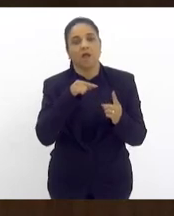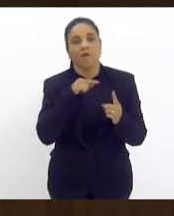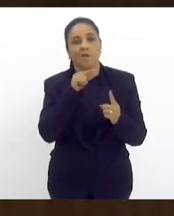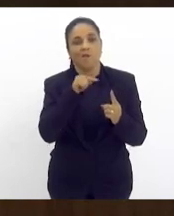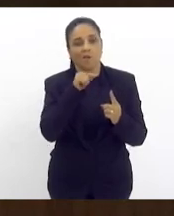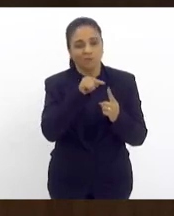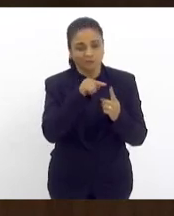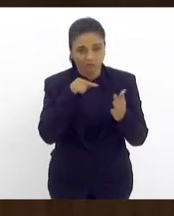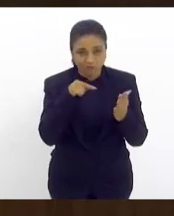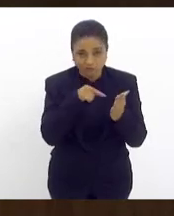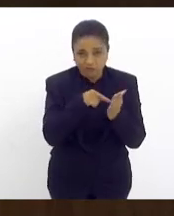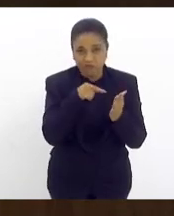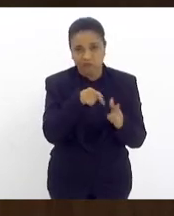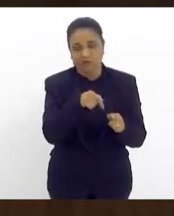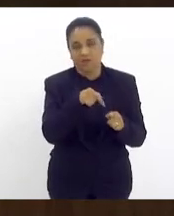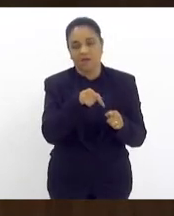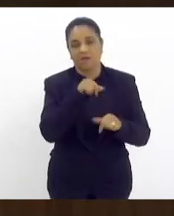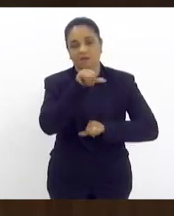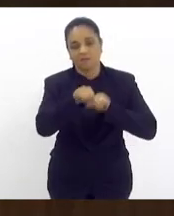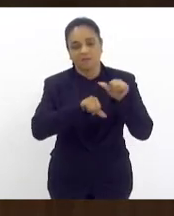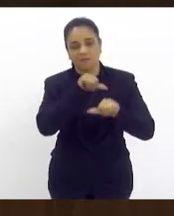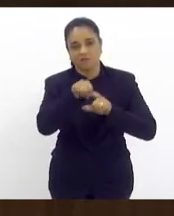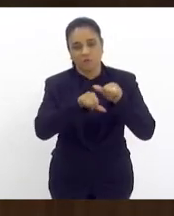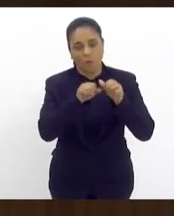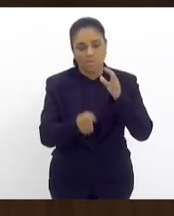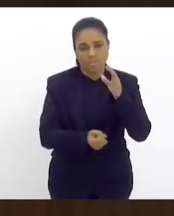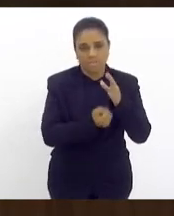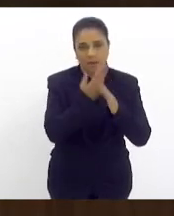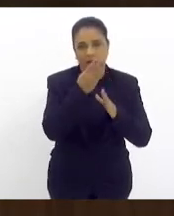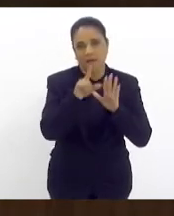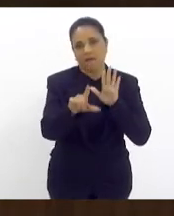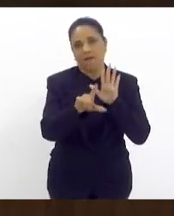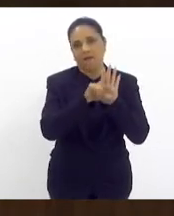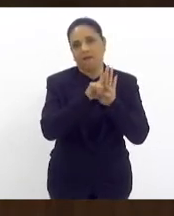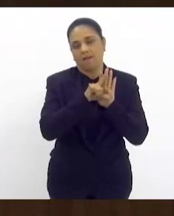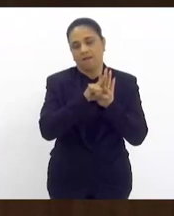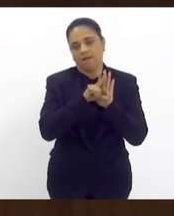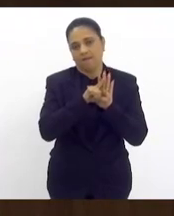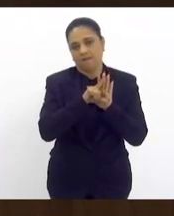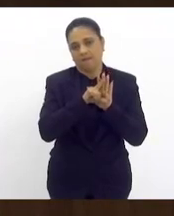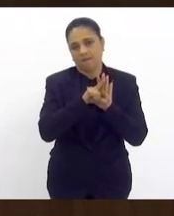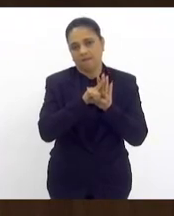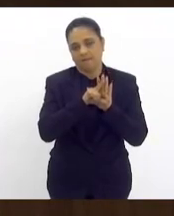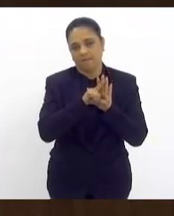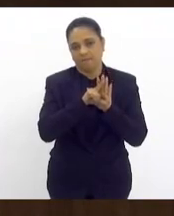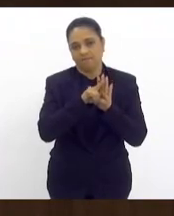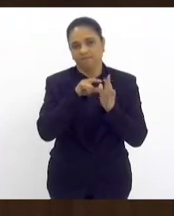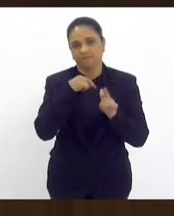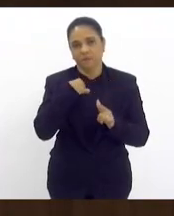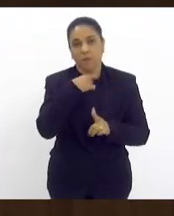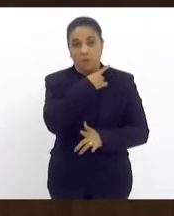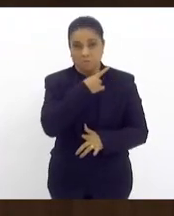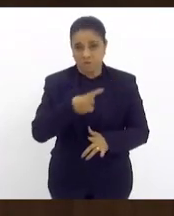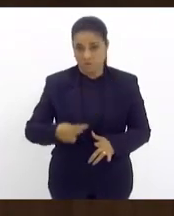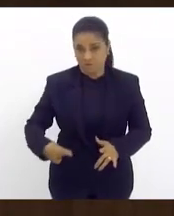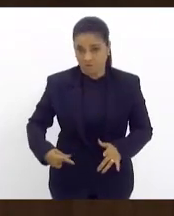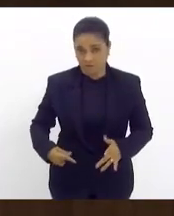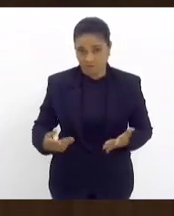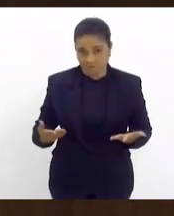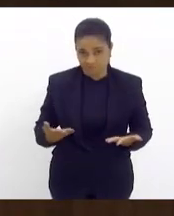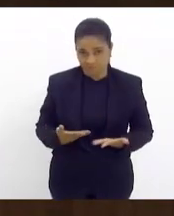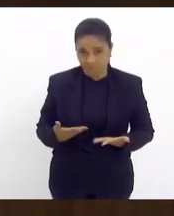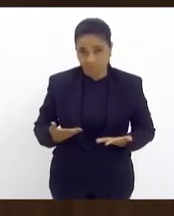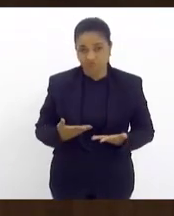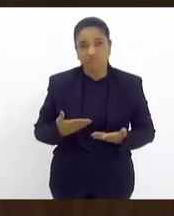fosse transformada em lei nós estamos senhor presidente na